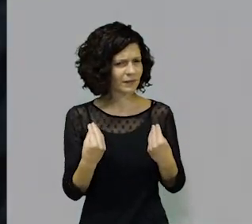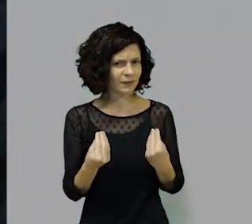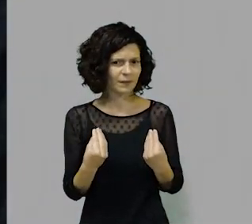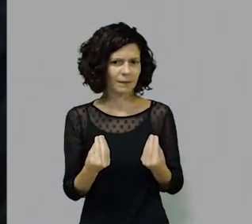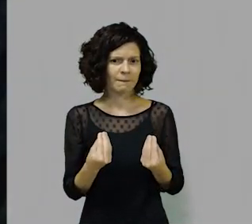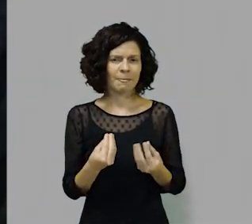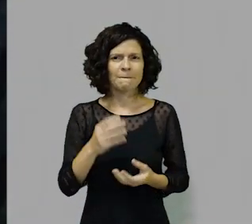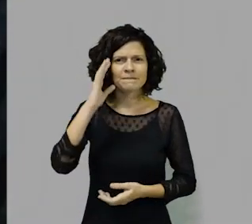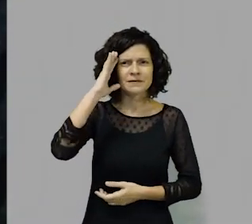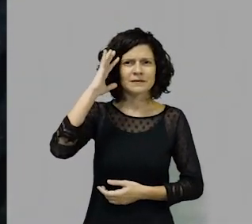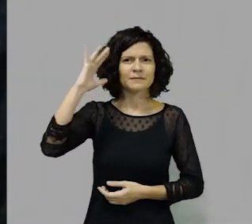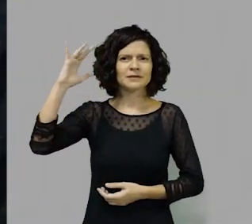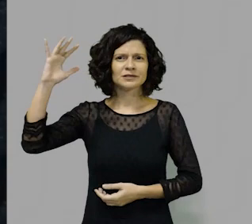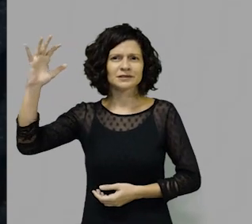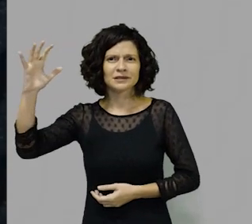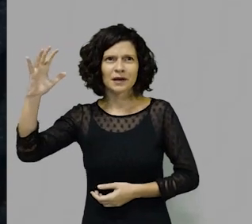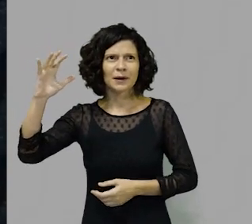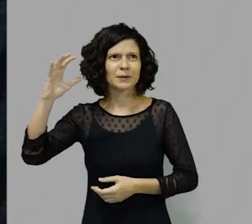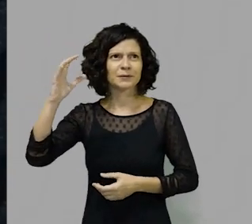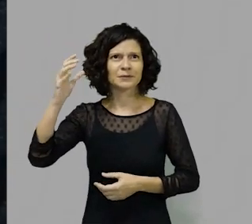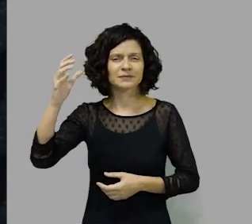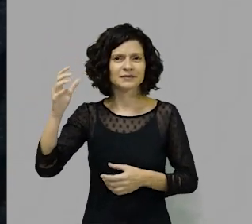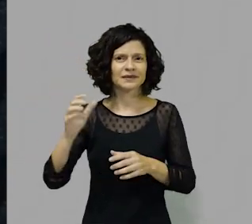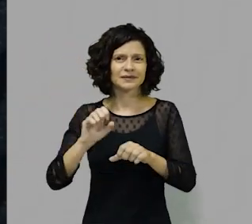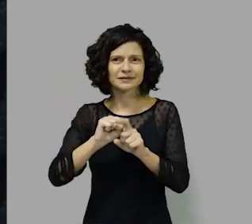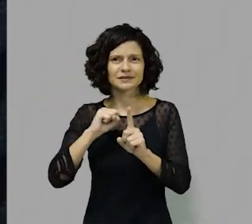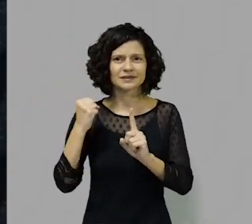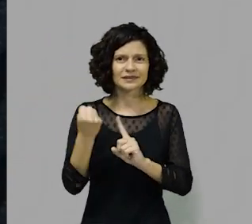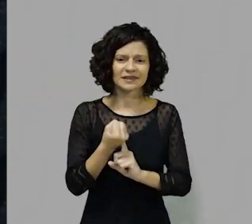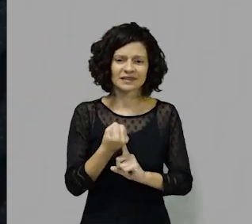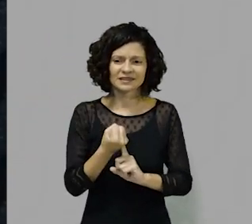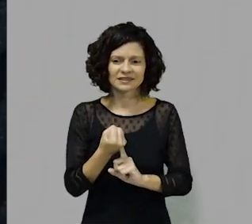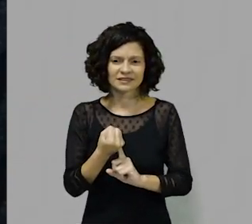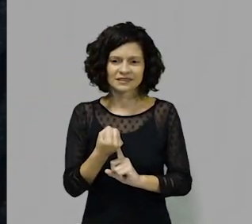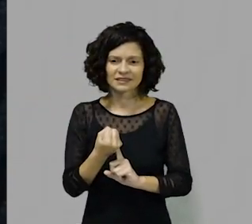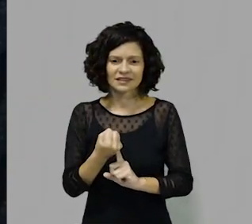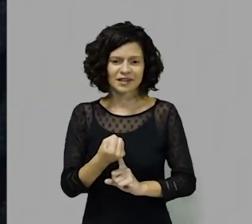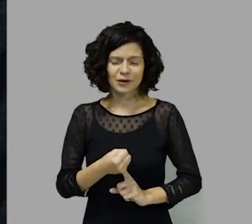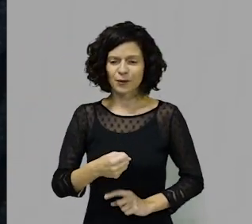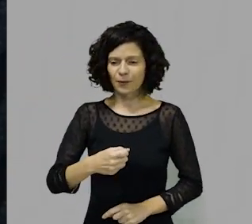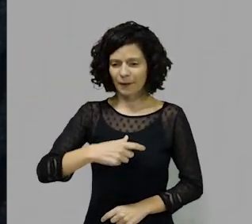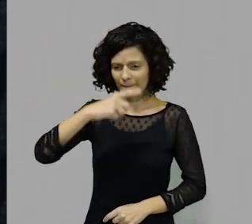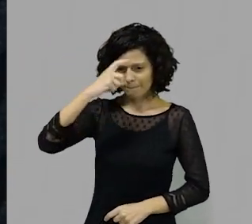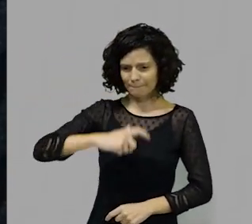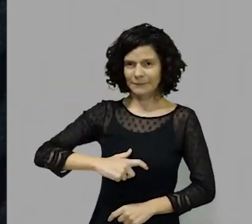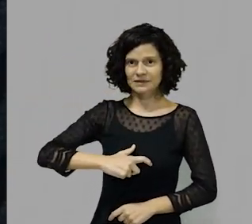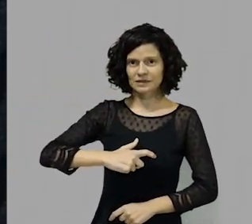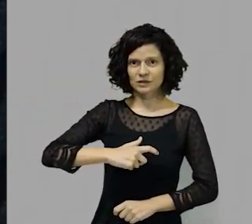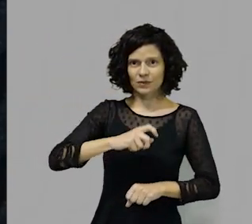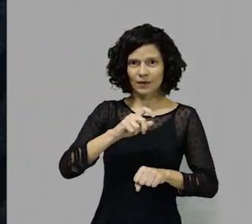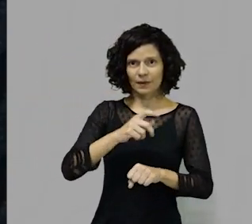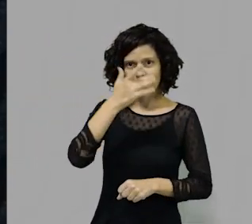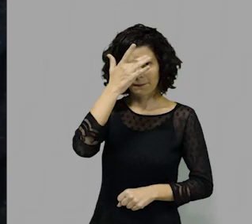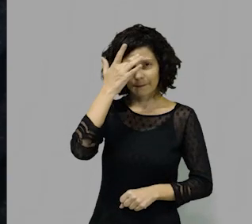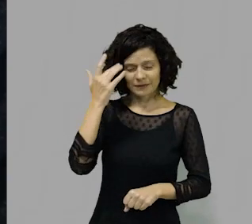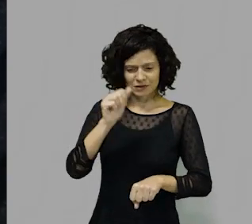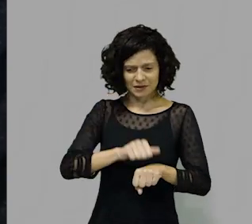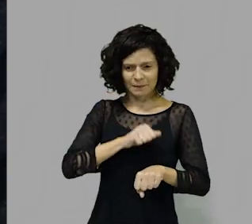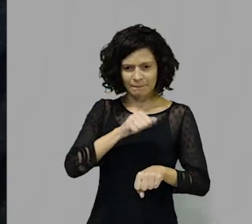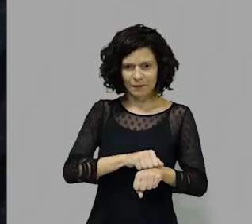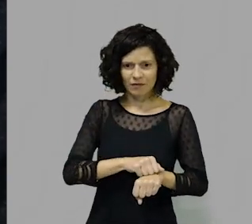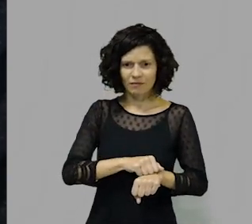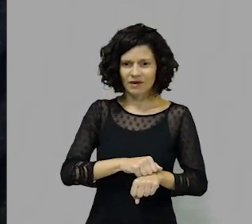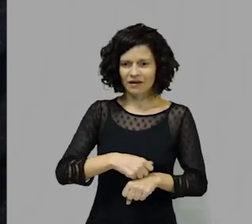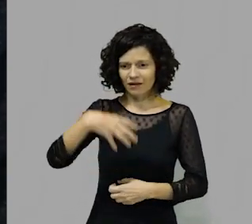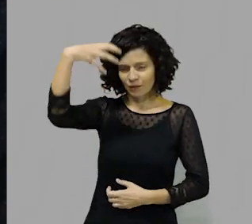no imaginário coletivo, que a culpa do pobre ser pobre é dele mesmo. Não é da estrutura social,